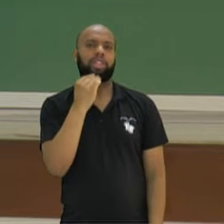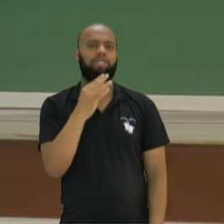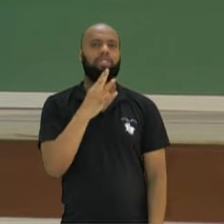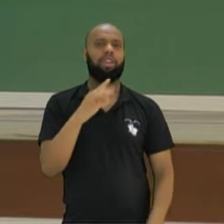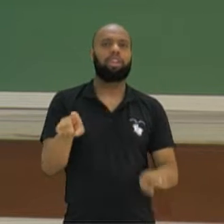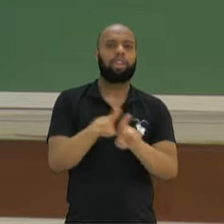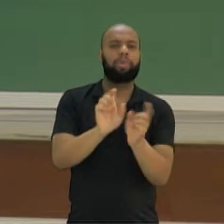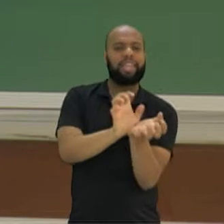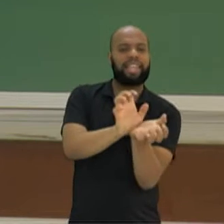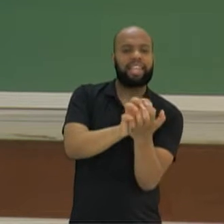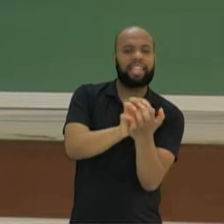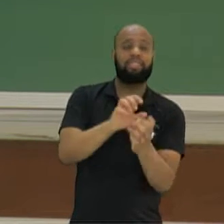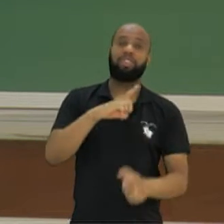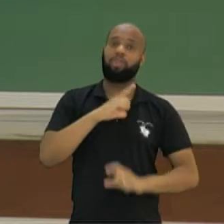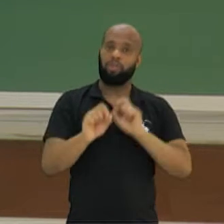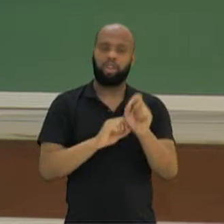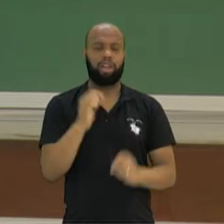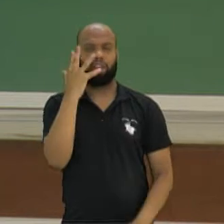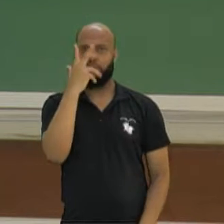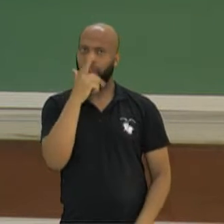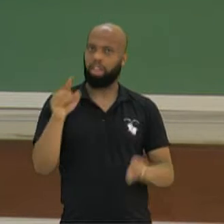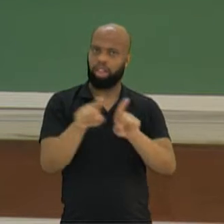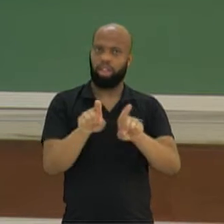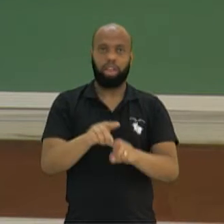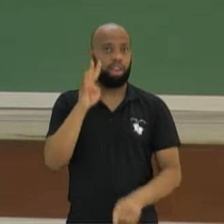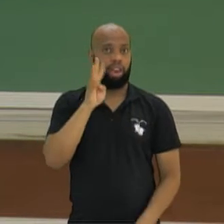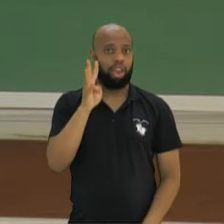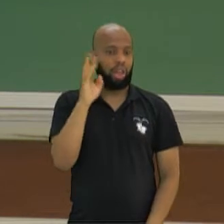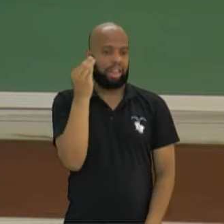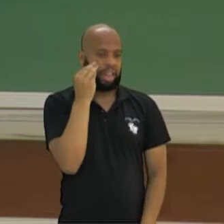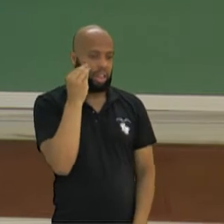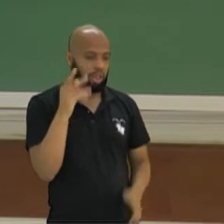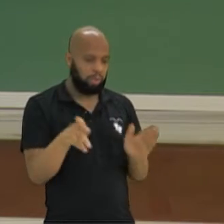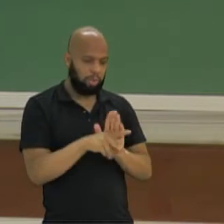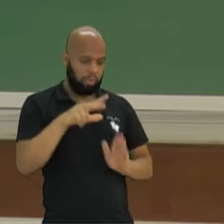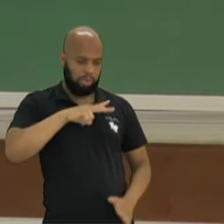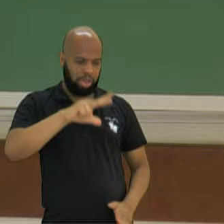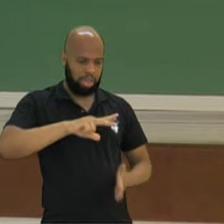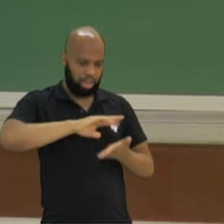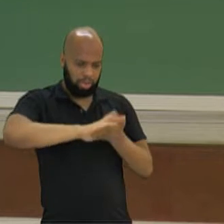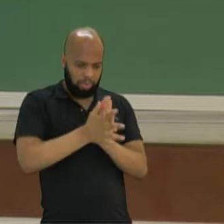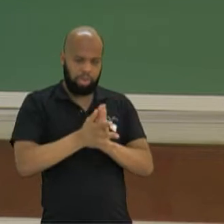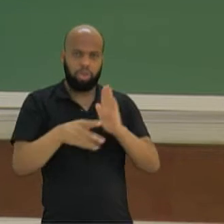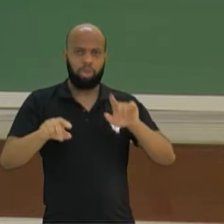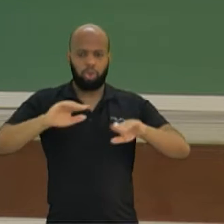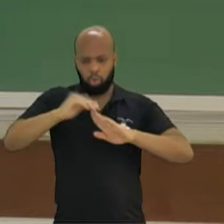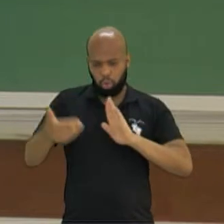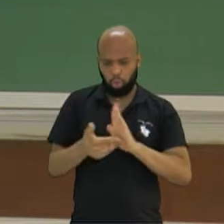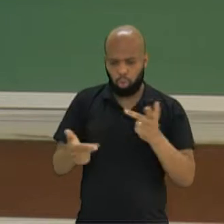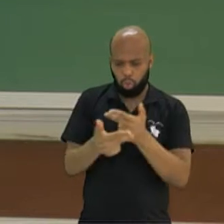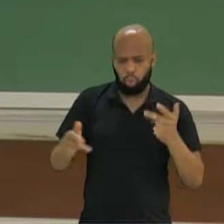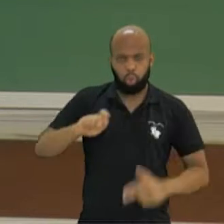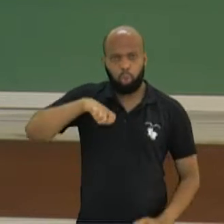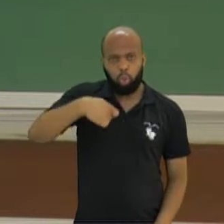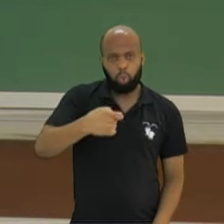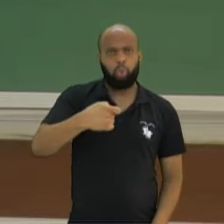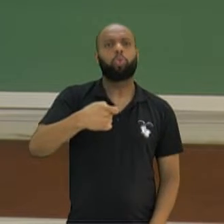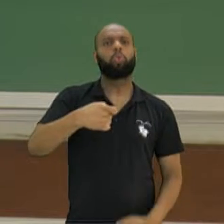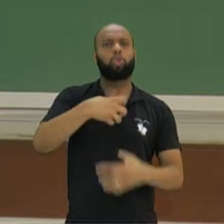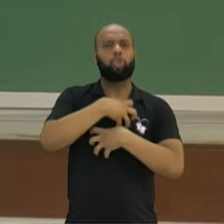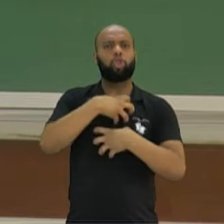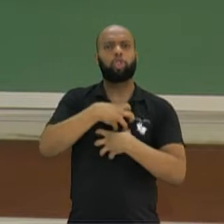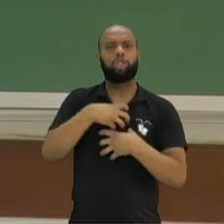né, Olinda, e é muito bacana como que, mesmo essa tentativa portuguesa de destruir tudo que lembra, como diz o outro, né, a